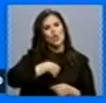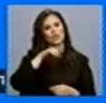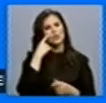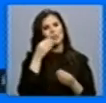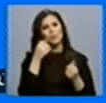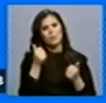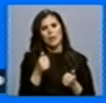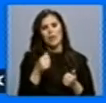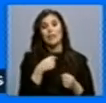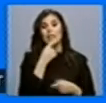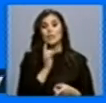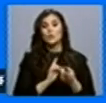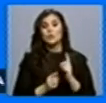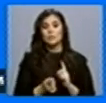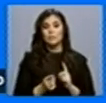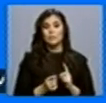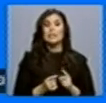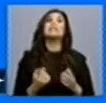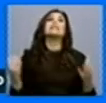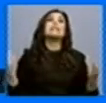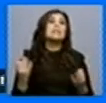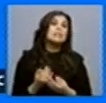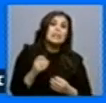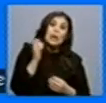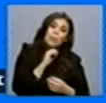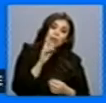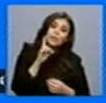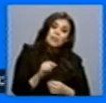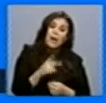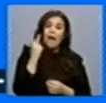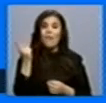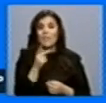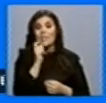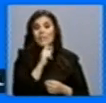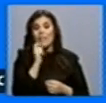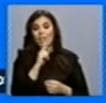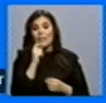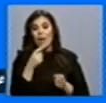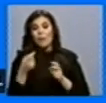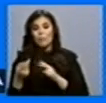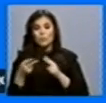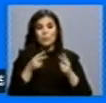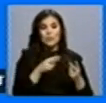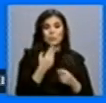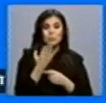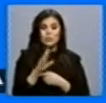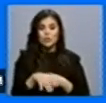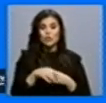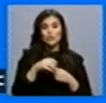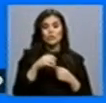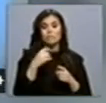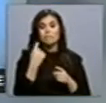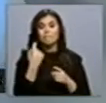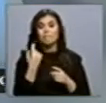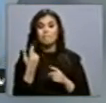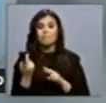panspermia, que diz que, de alguma forma, pode ser que a vida consiga saltitar, entre aspas, à custa de asteroides e cometas, e não só,